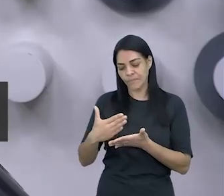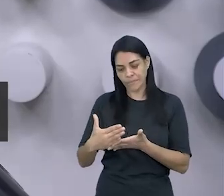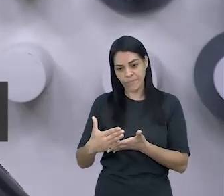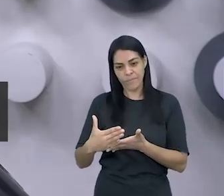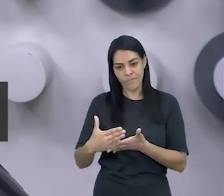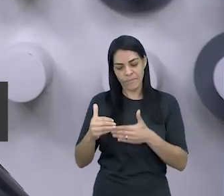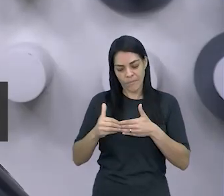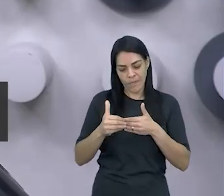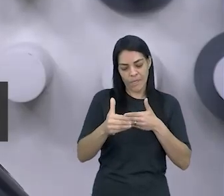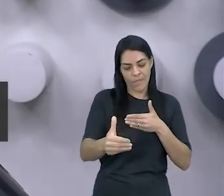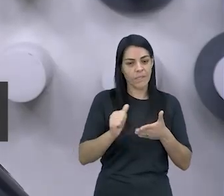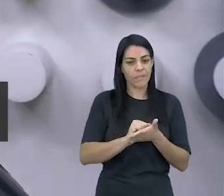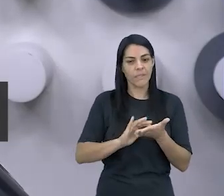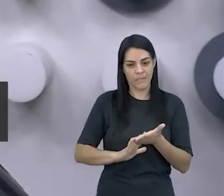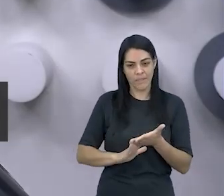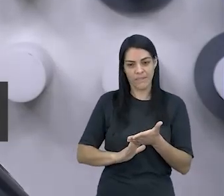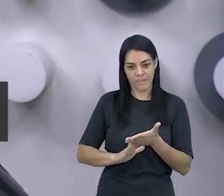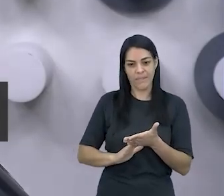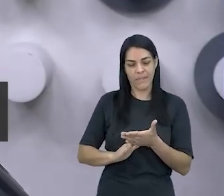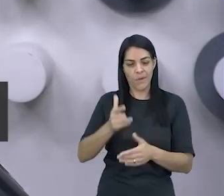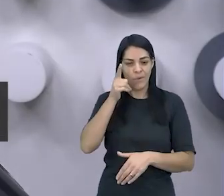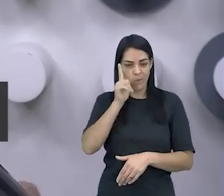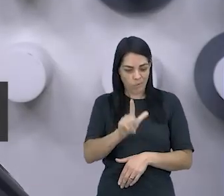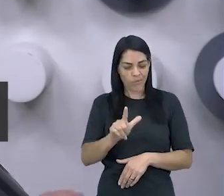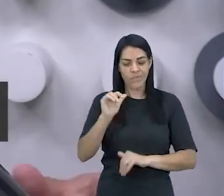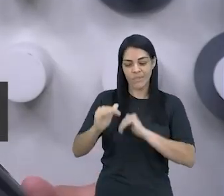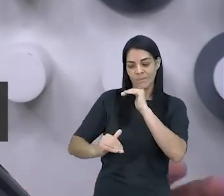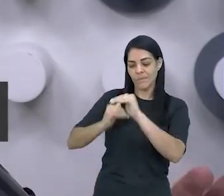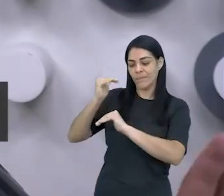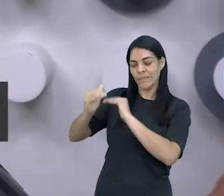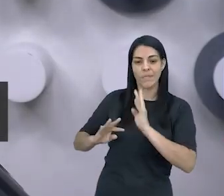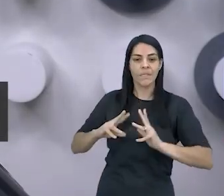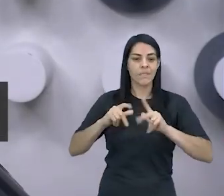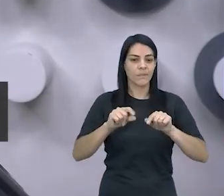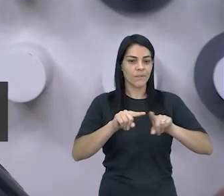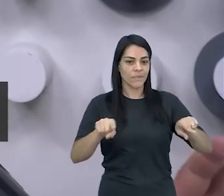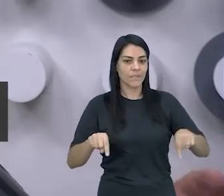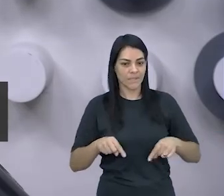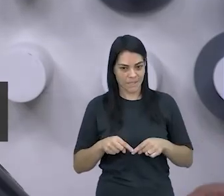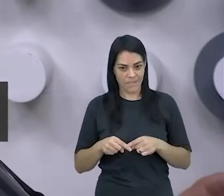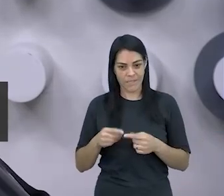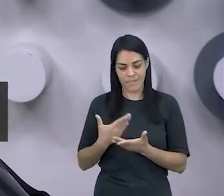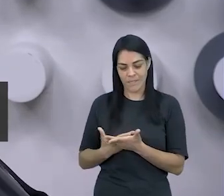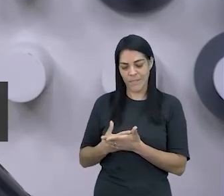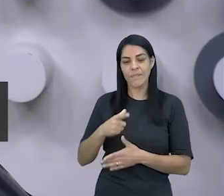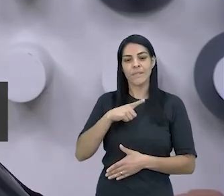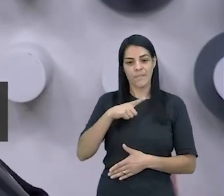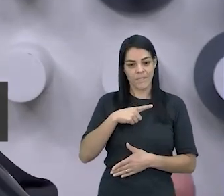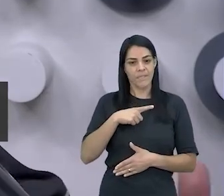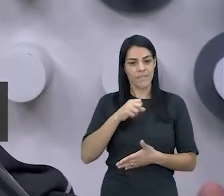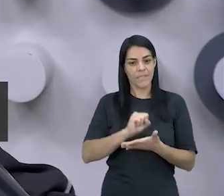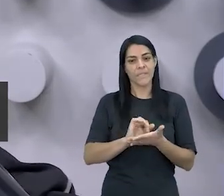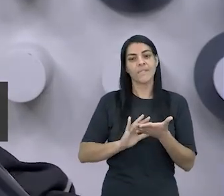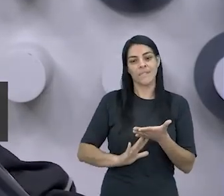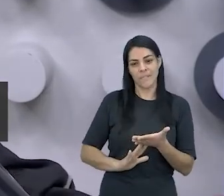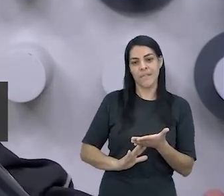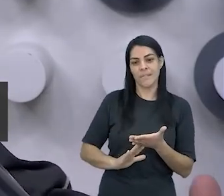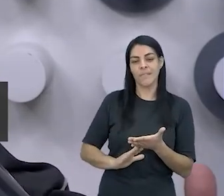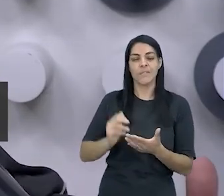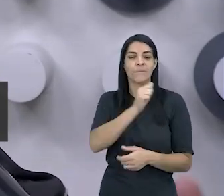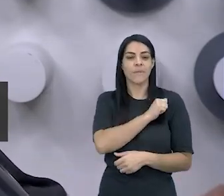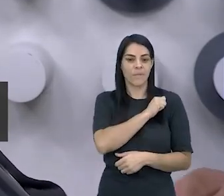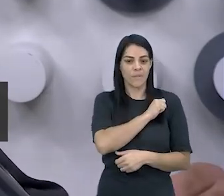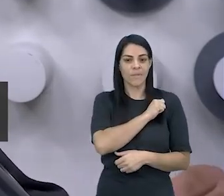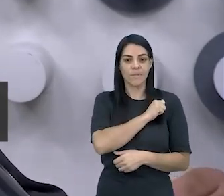a partir daquela atividade eu fui desdobrando, sabe? E aí todas as aulas eu tinha atividade para estudante e ela começou a desenvolver.